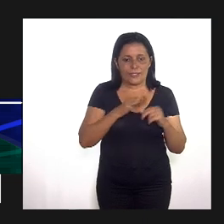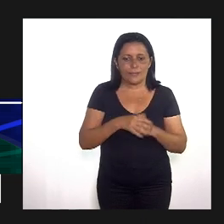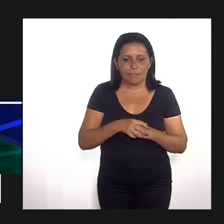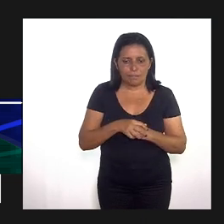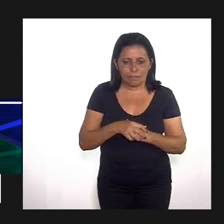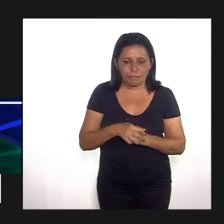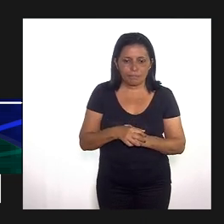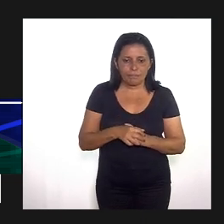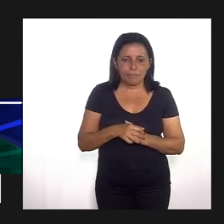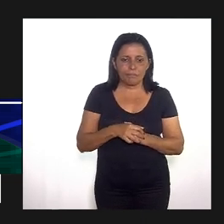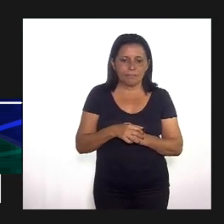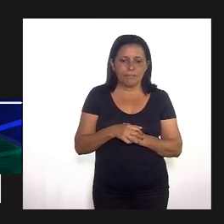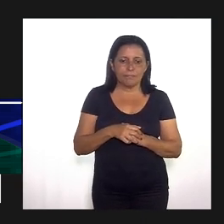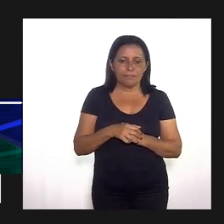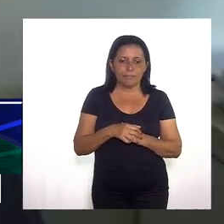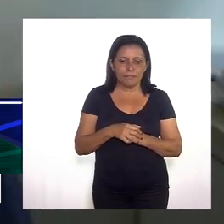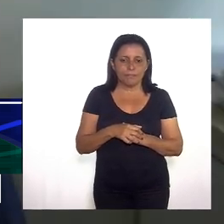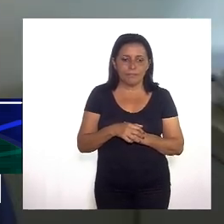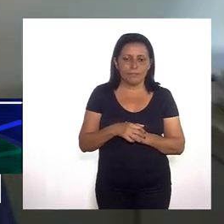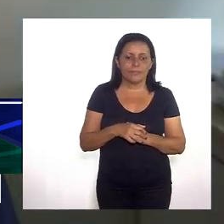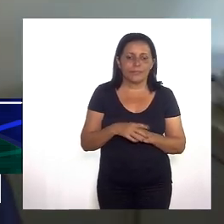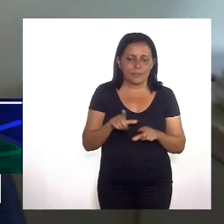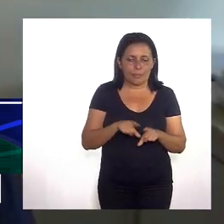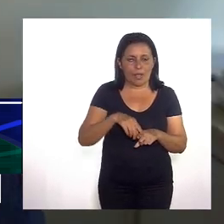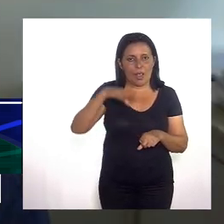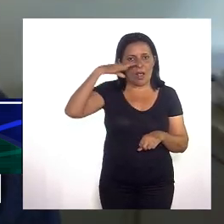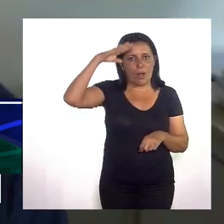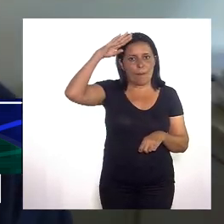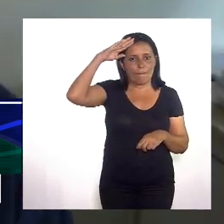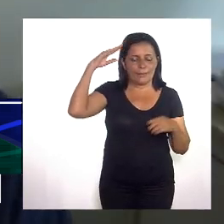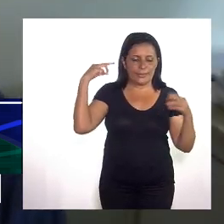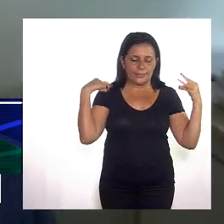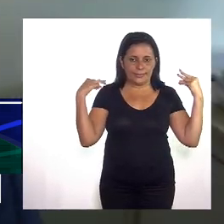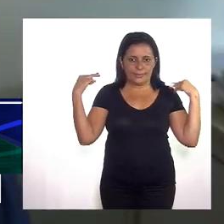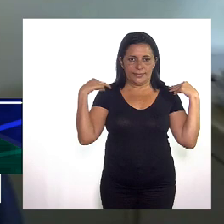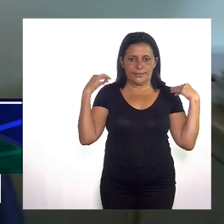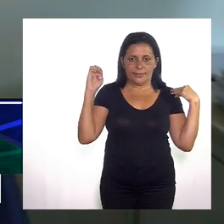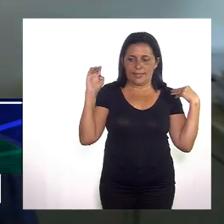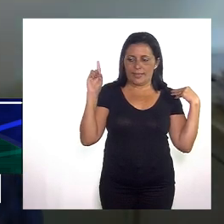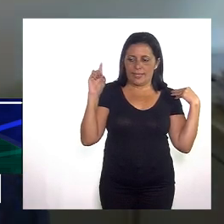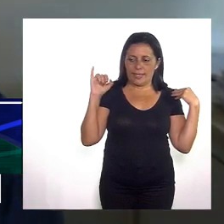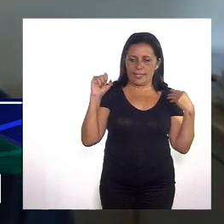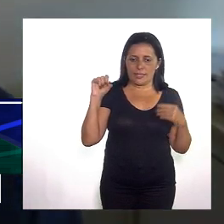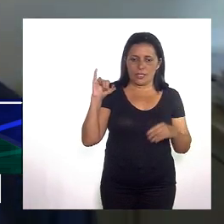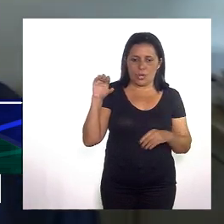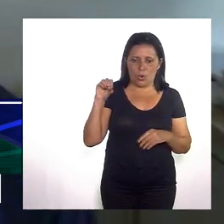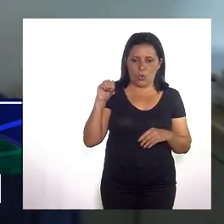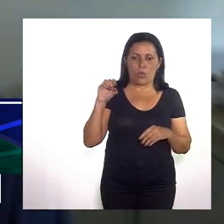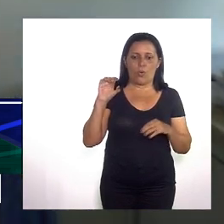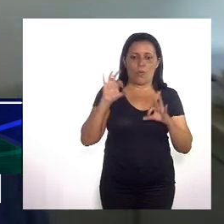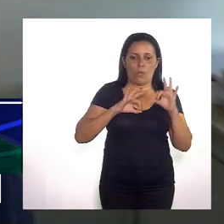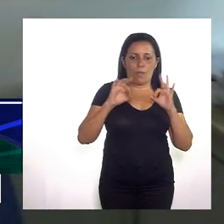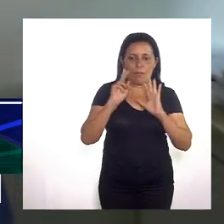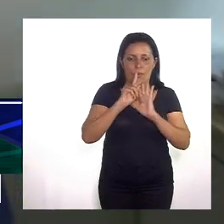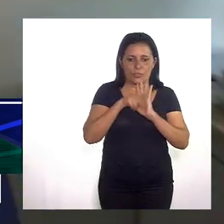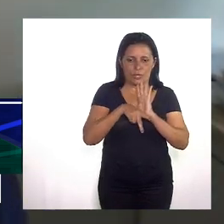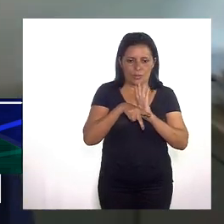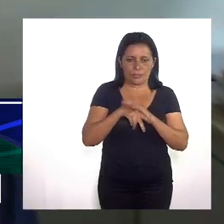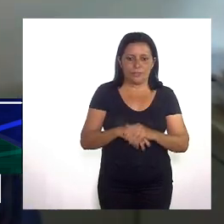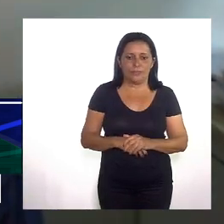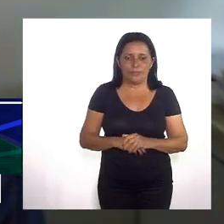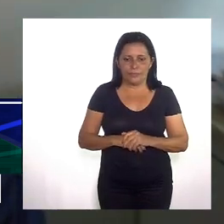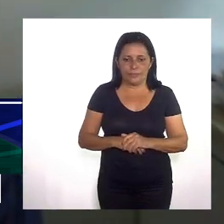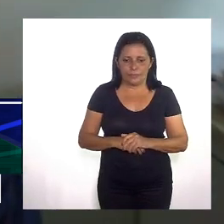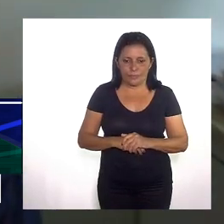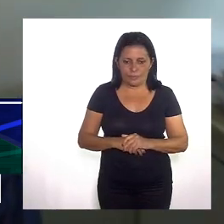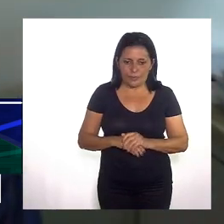encontro ontem com o almirante Edésio, né, que coordena um projeto, no meu entendimento, da